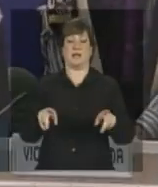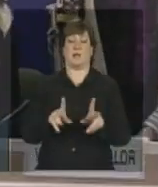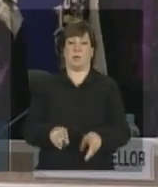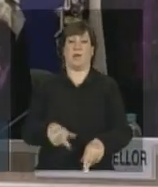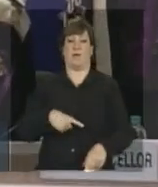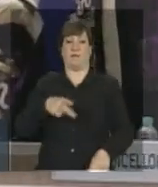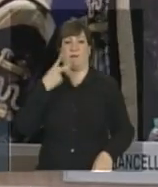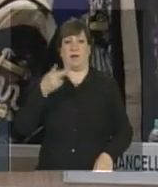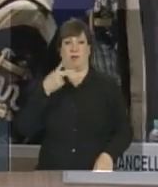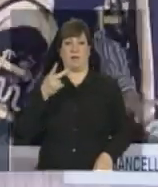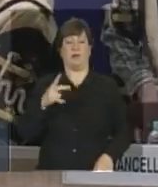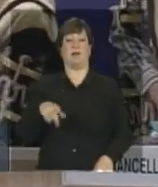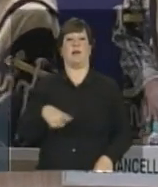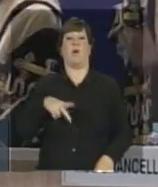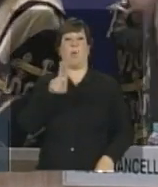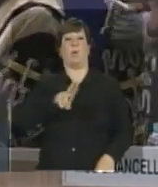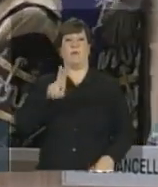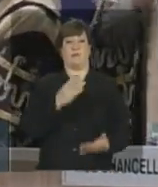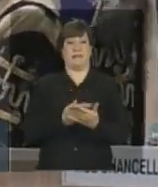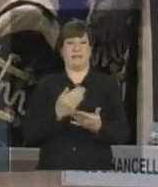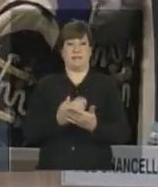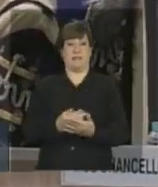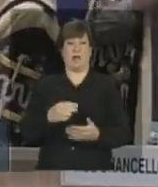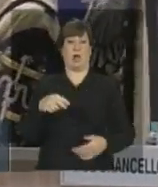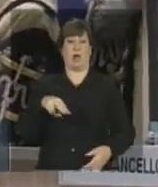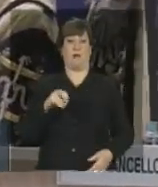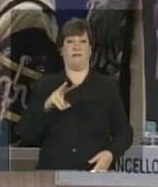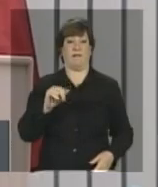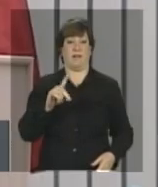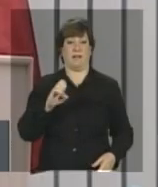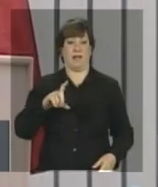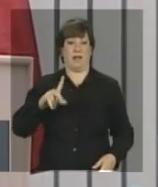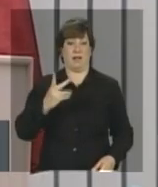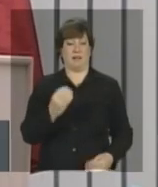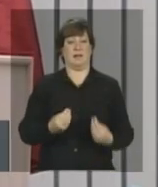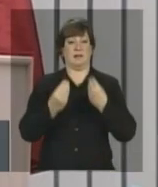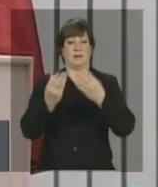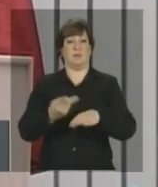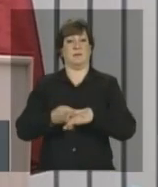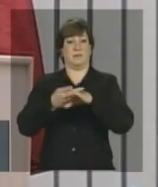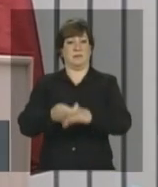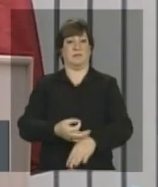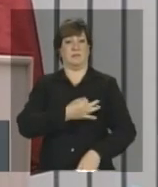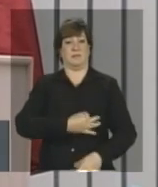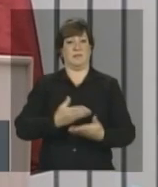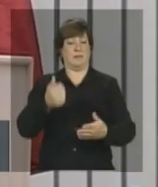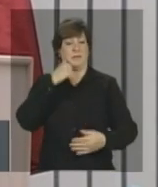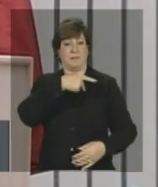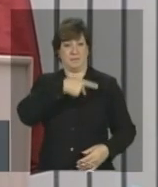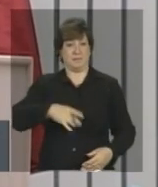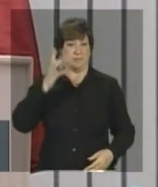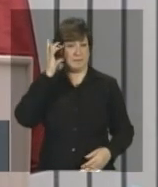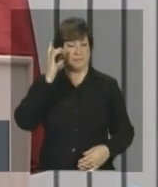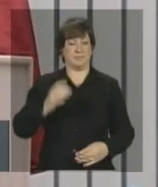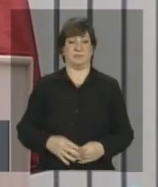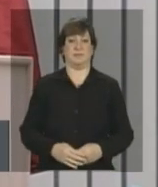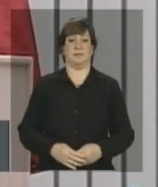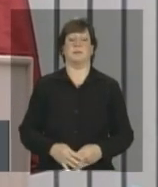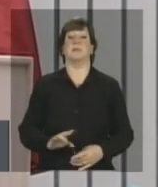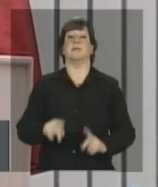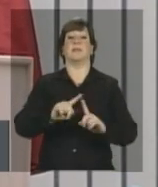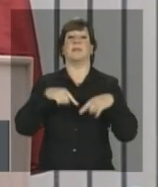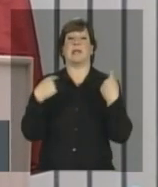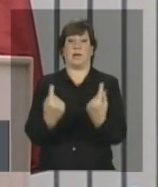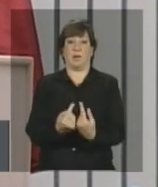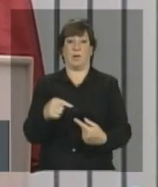Universidade de Nova Deli o título de doutora Honor causa na reunião dos Bricks teremos a oportunidade de discutir